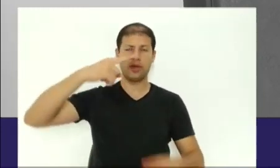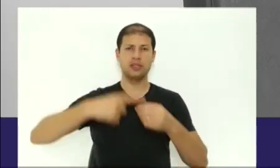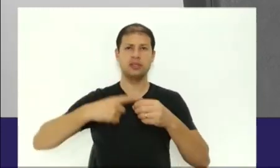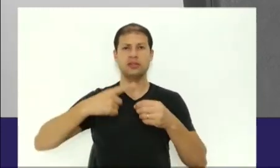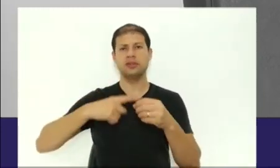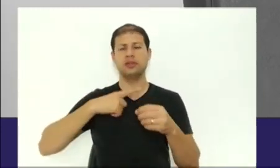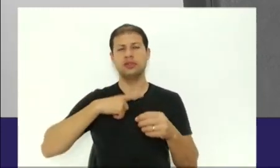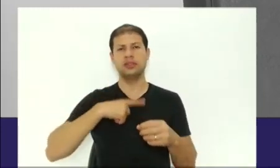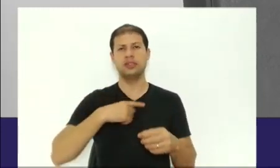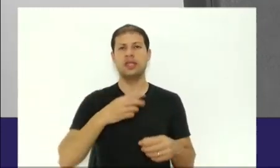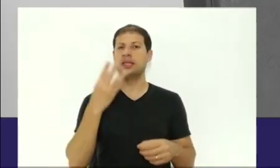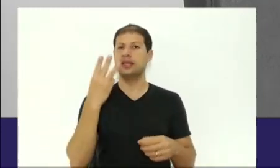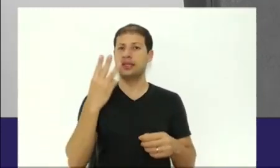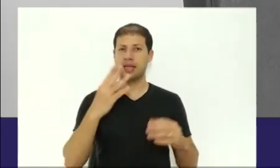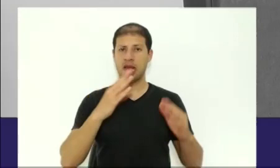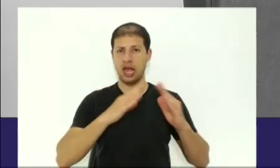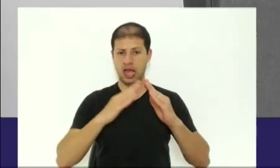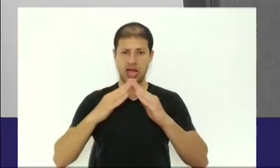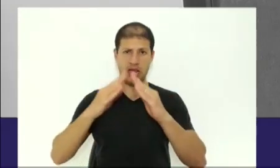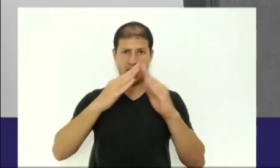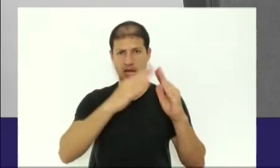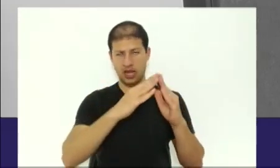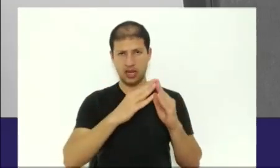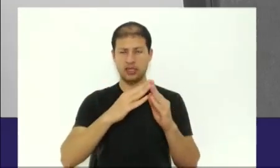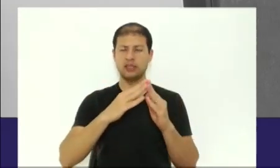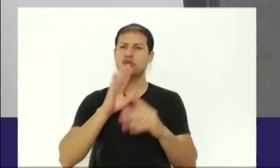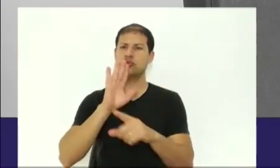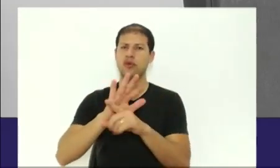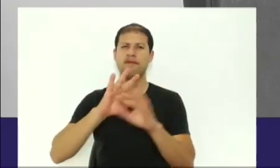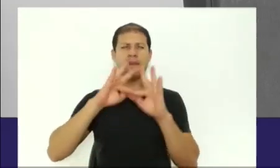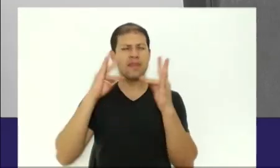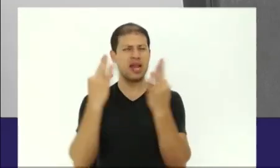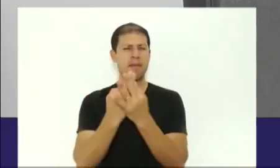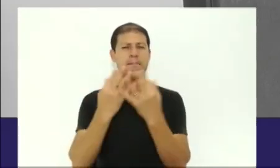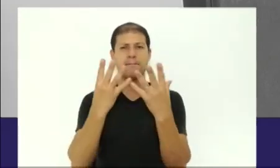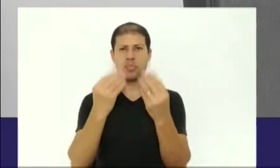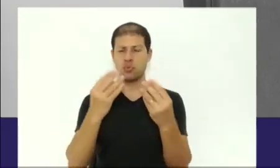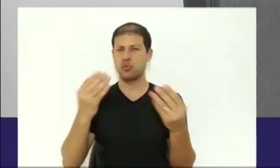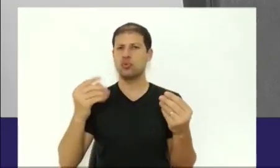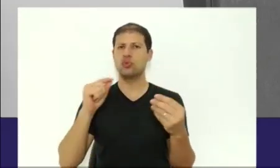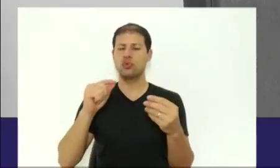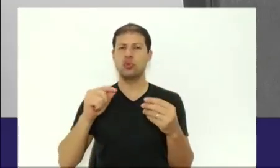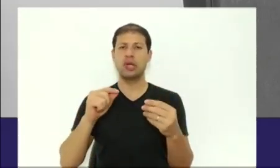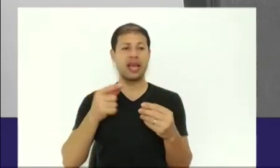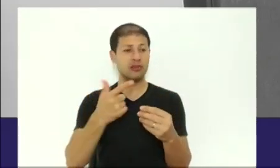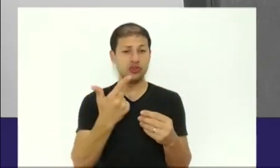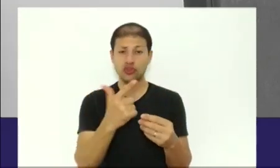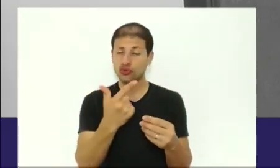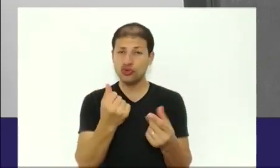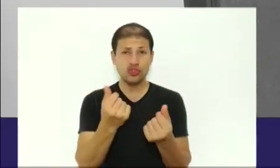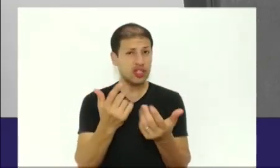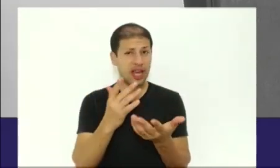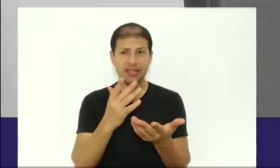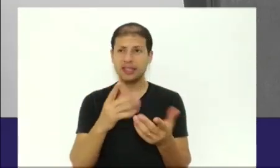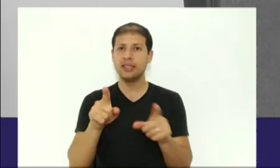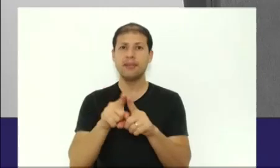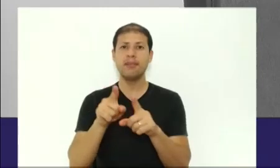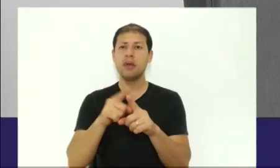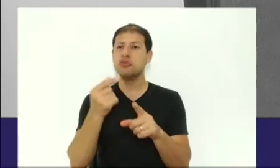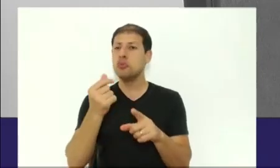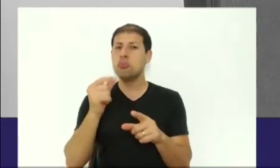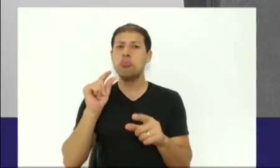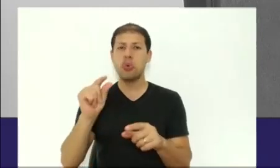3 residenciais que favoreceram famílias com nenhuma ou baixíssima renda. Residenciais Santa